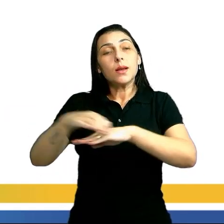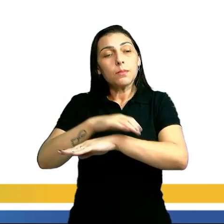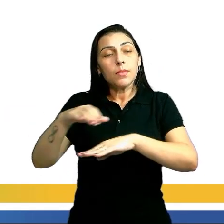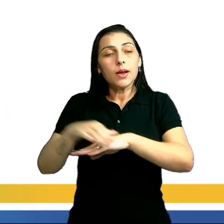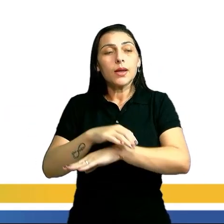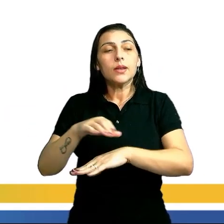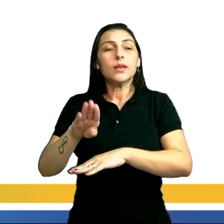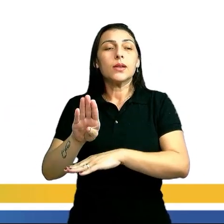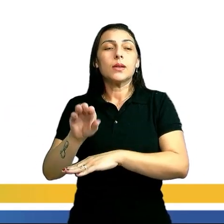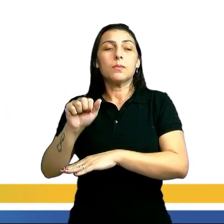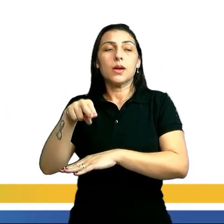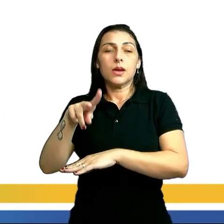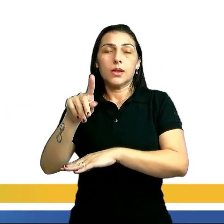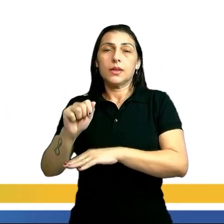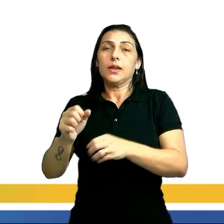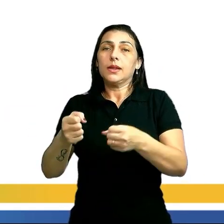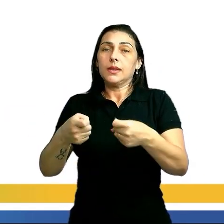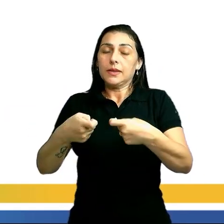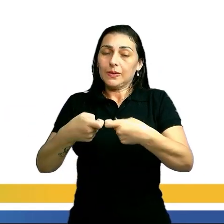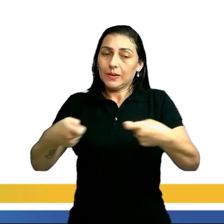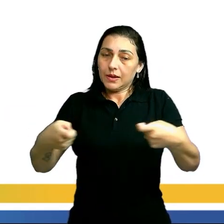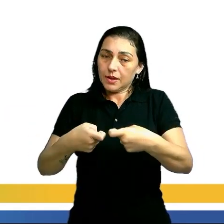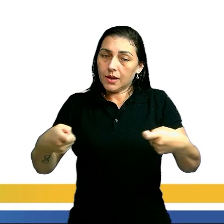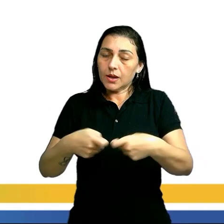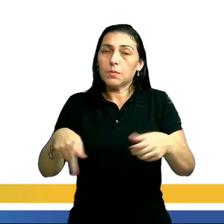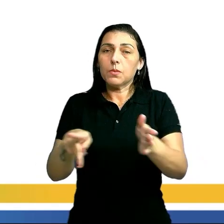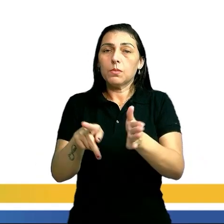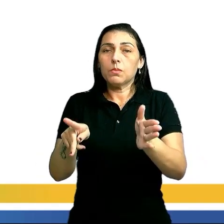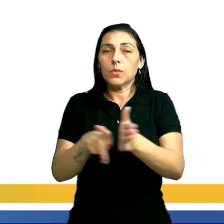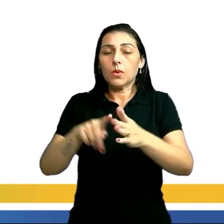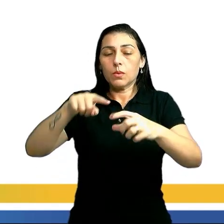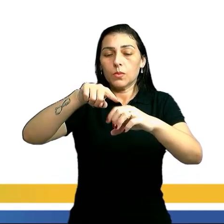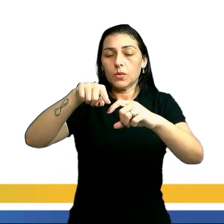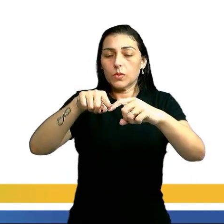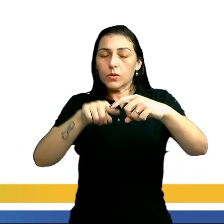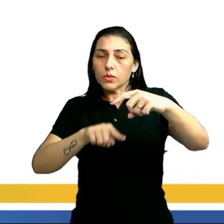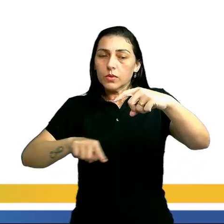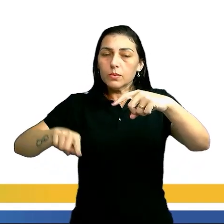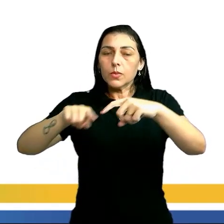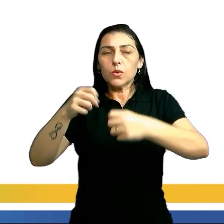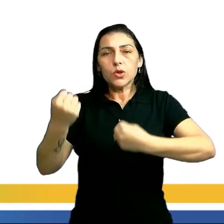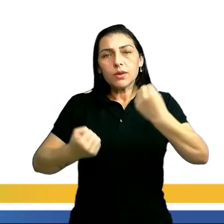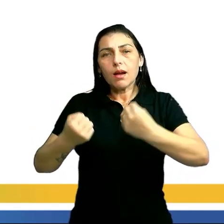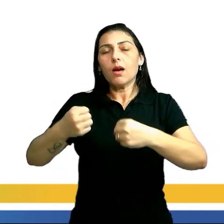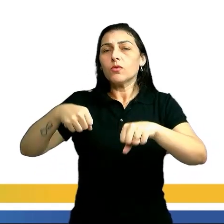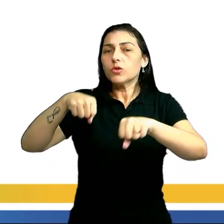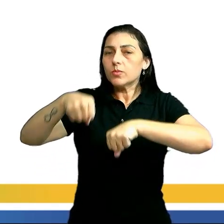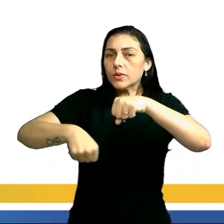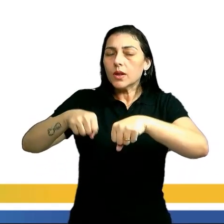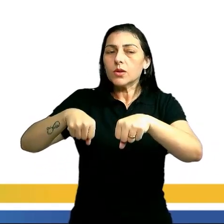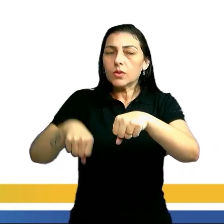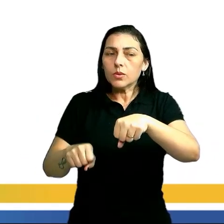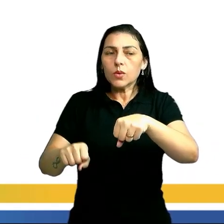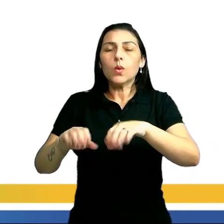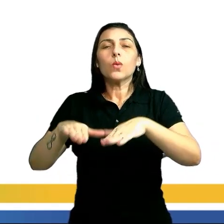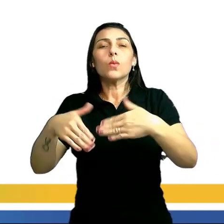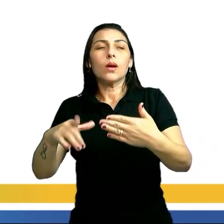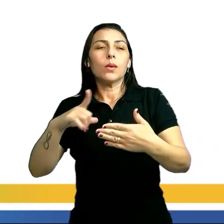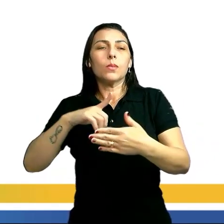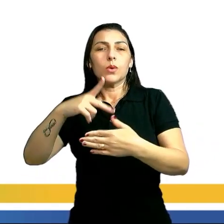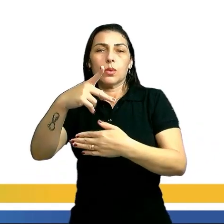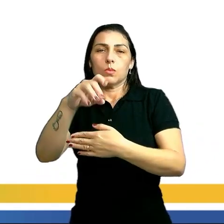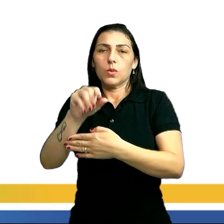elásticas, bem como nos pneus. Com relação aos pneus, pessoal, tem um copolímero